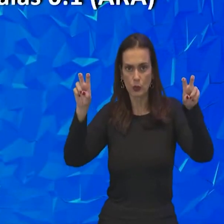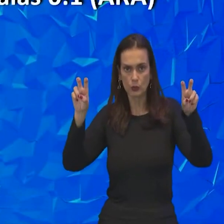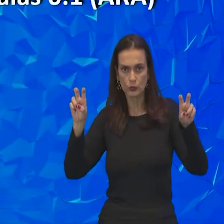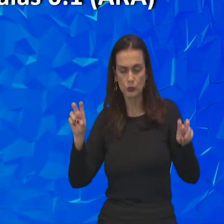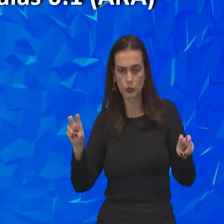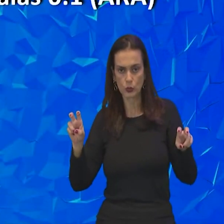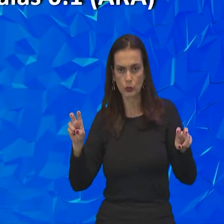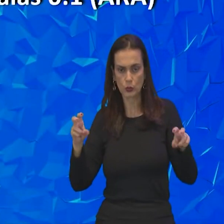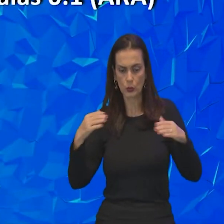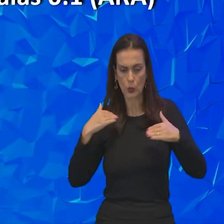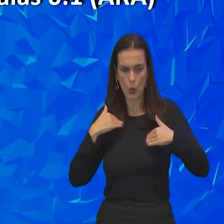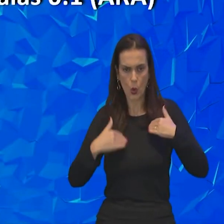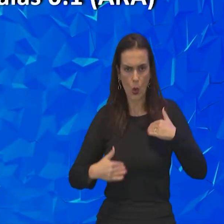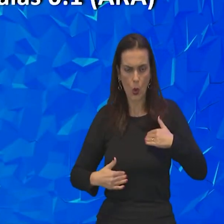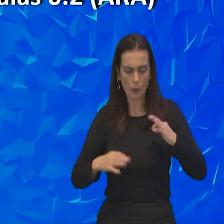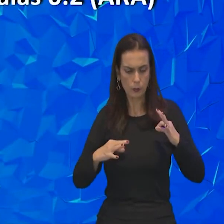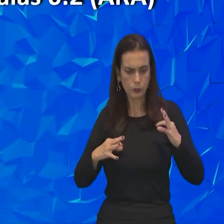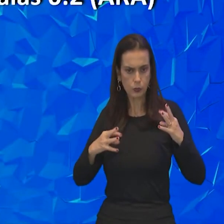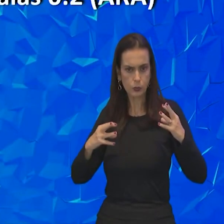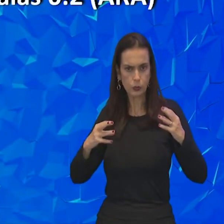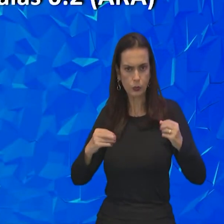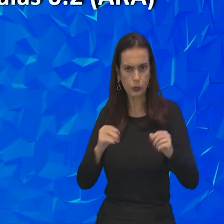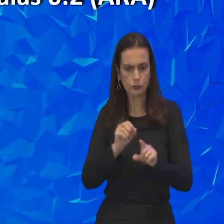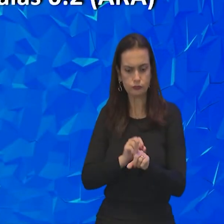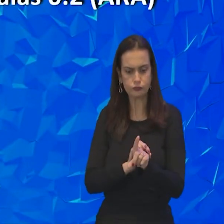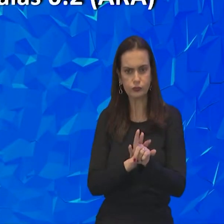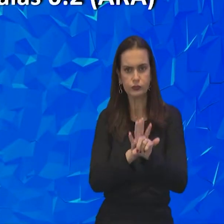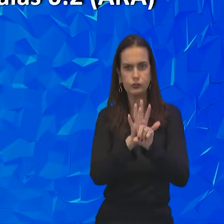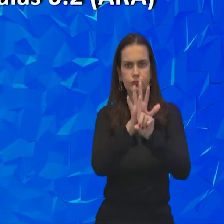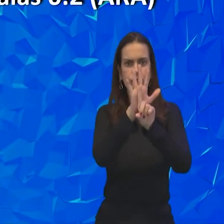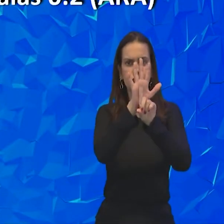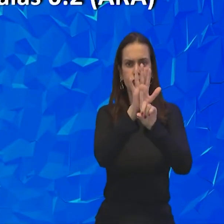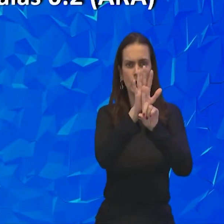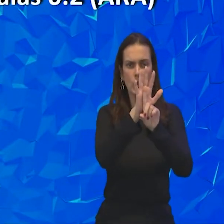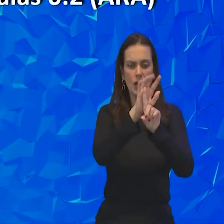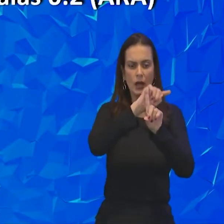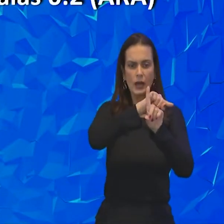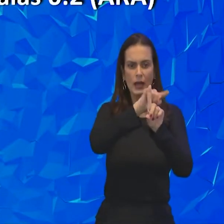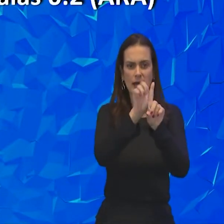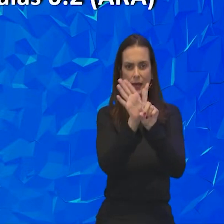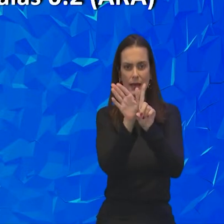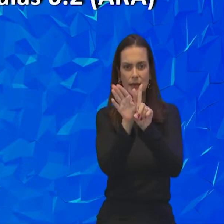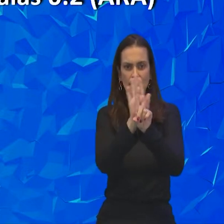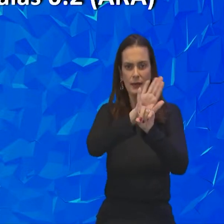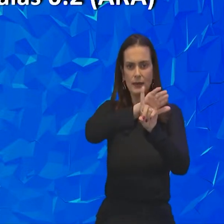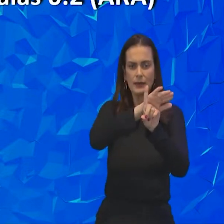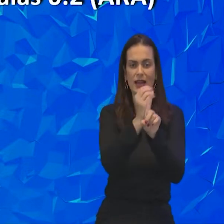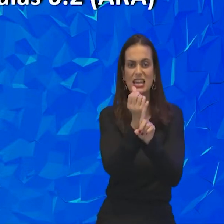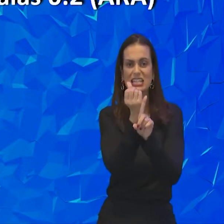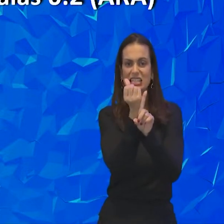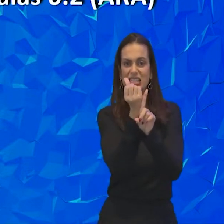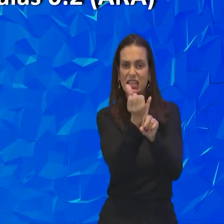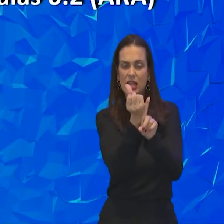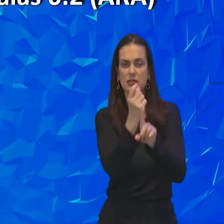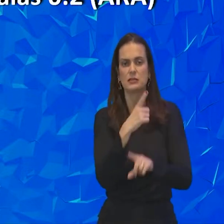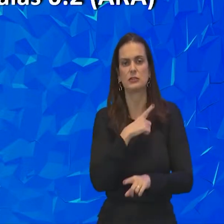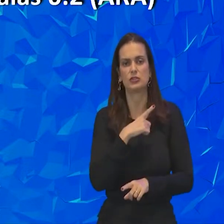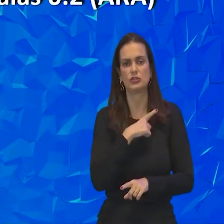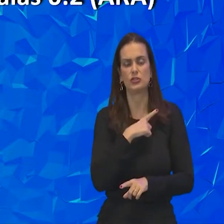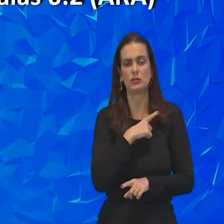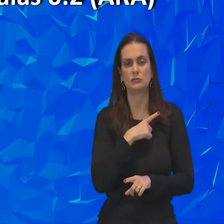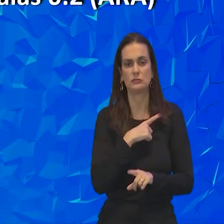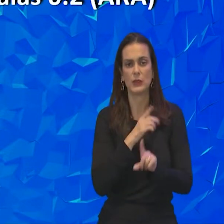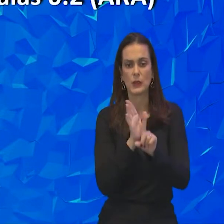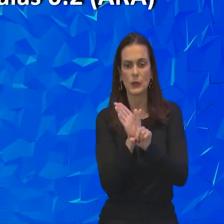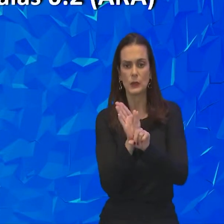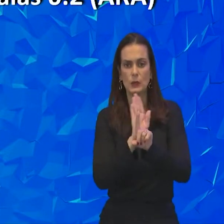suas vestes enchiam o templo, serafins, ou seja, anjos com 6 asas, estavam por cima dele, tinham 6 asas,